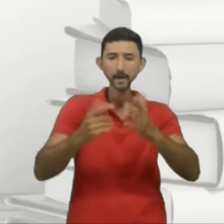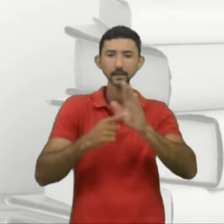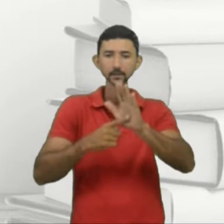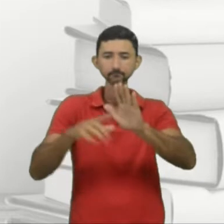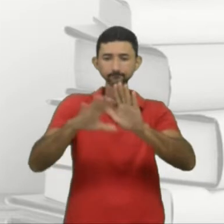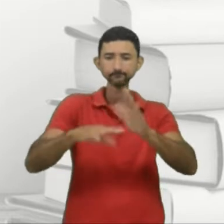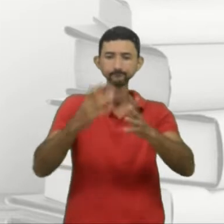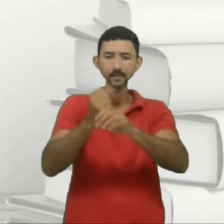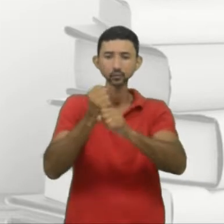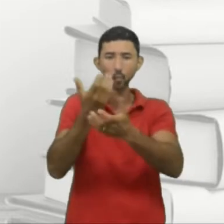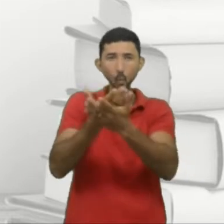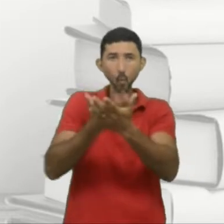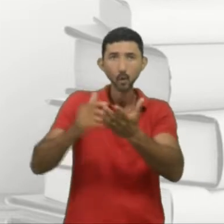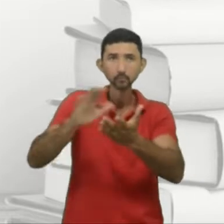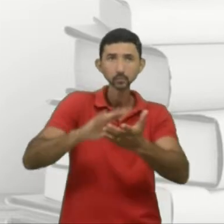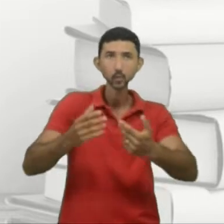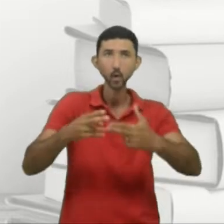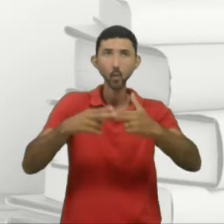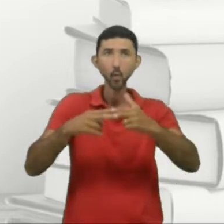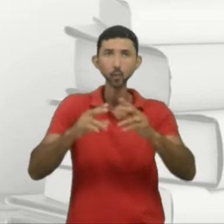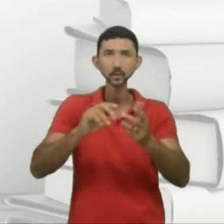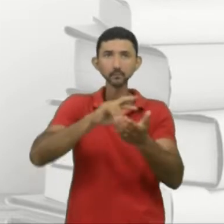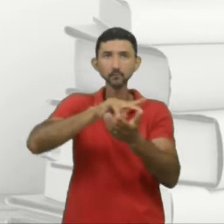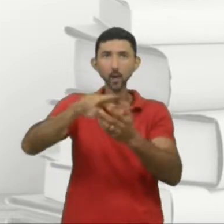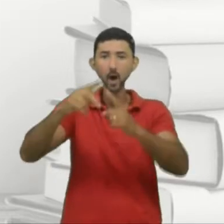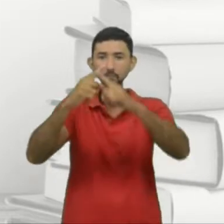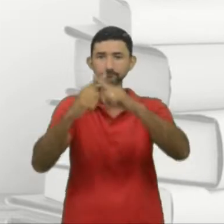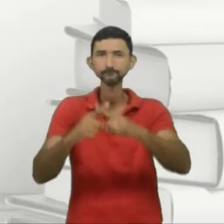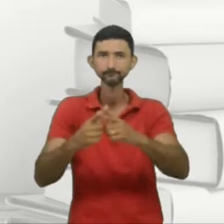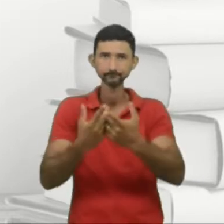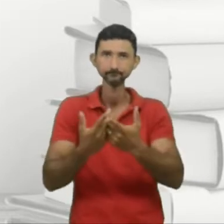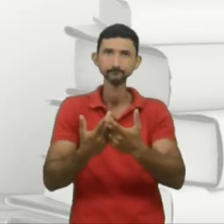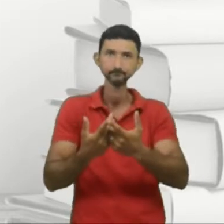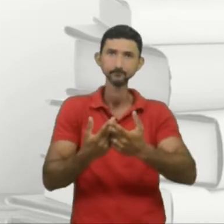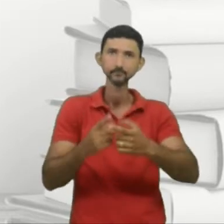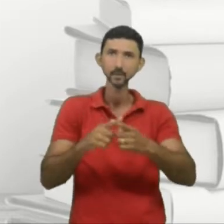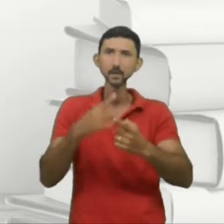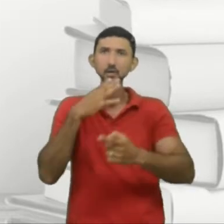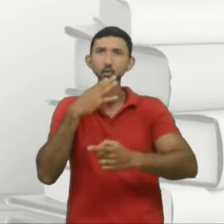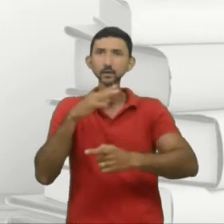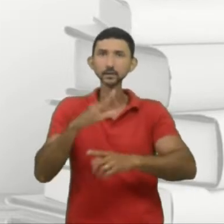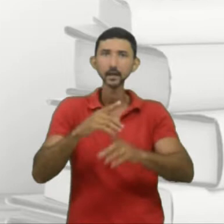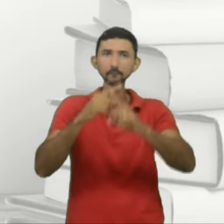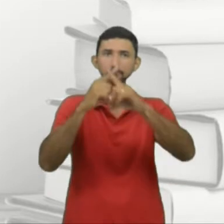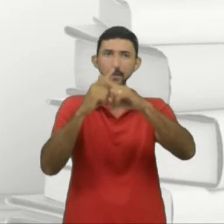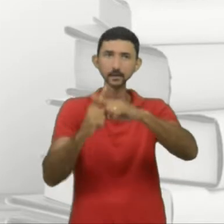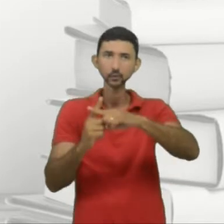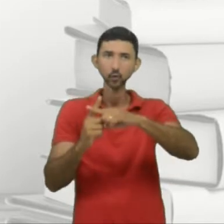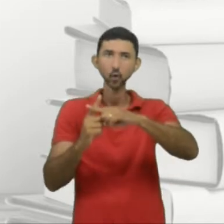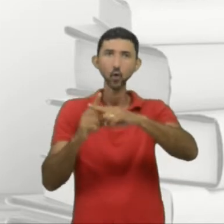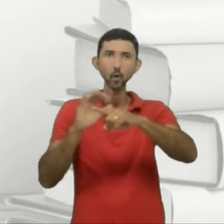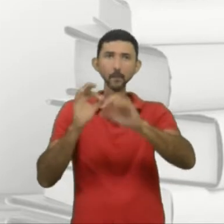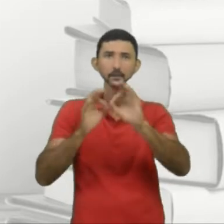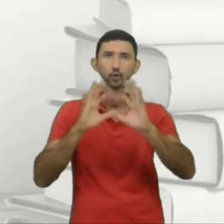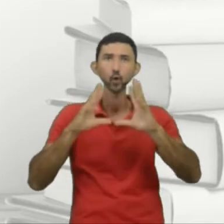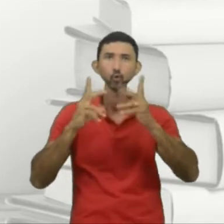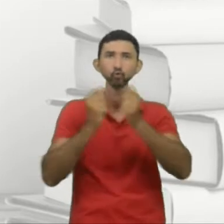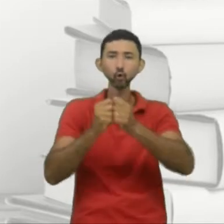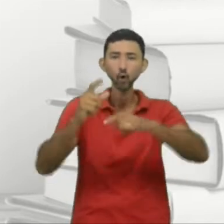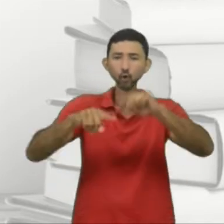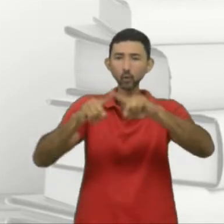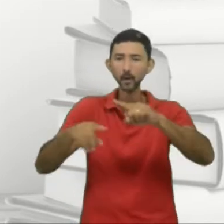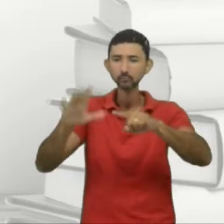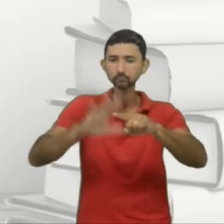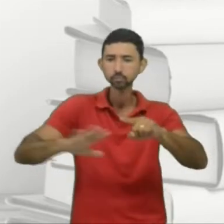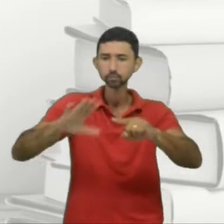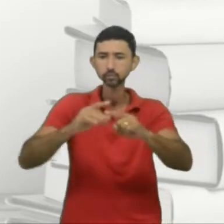amostral, utilizando o princípio multiplicativo, e reconhecer que a soma das probabilidades de todos os elementos do